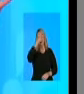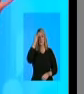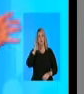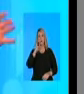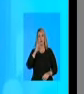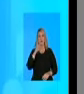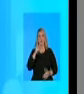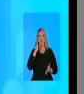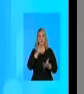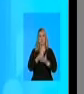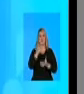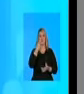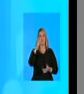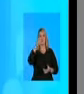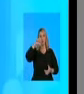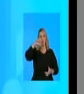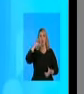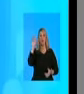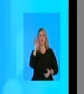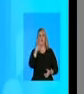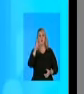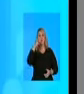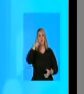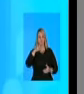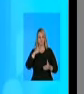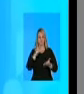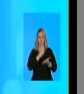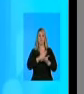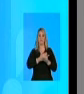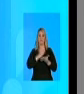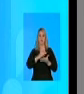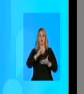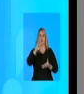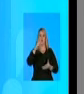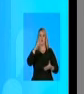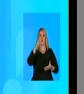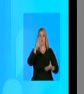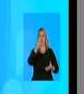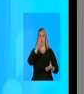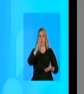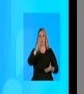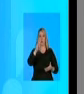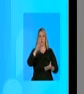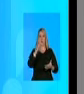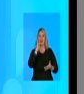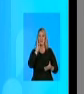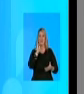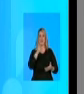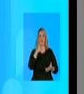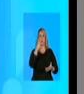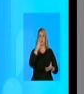pagava R$ 159 e recebeu um carnê de IPTU agora, cobrando dela R$